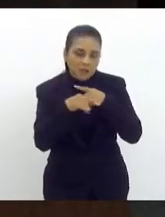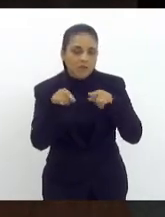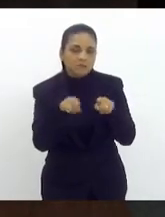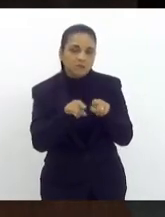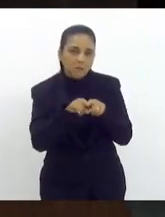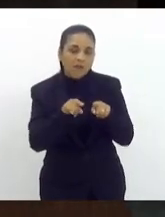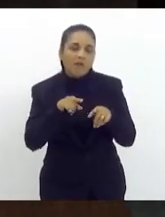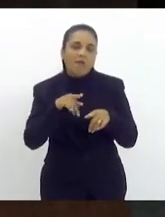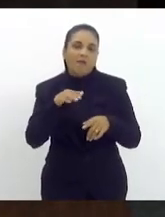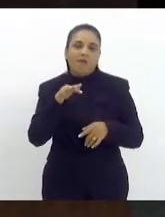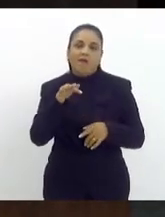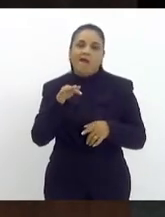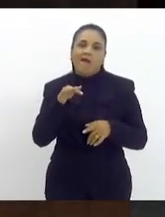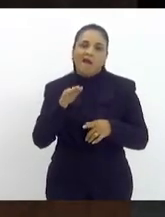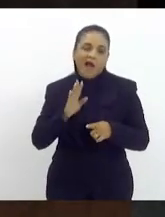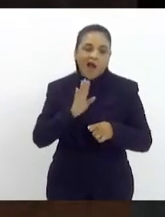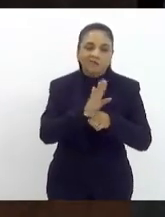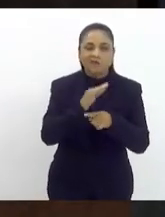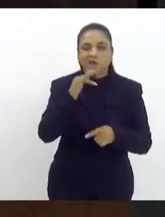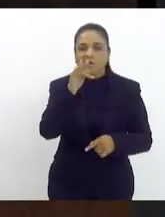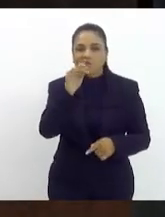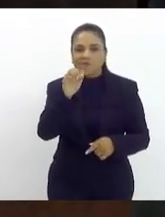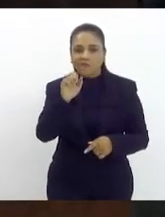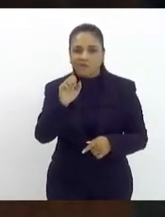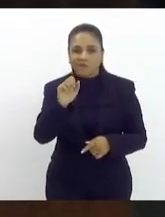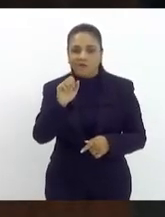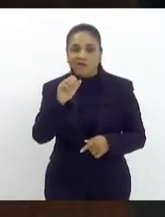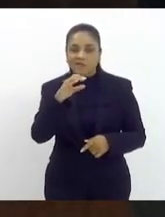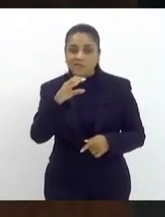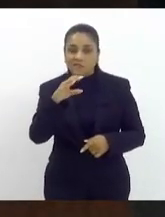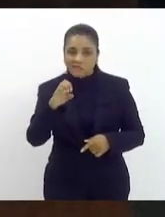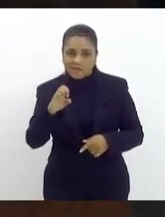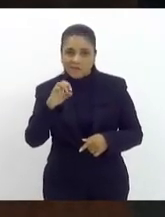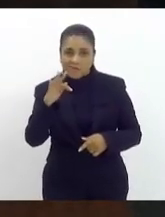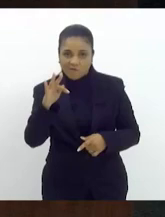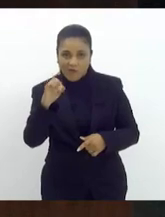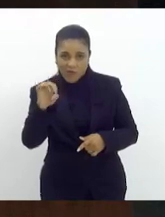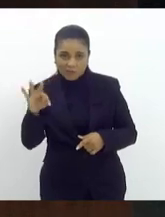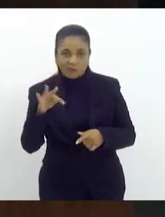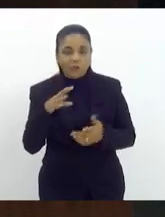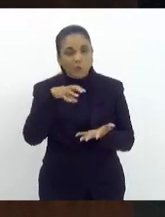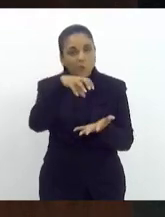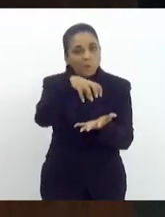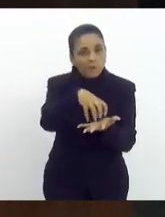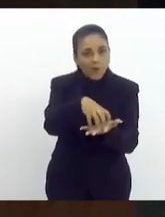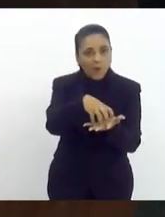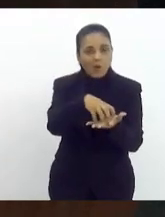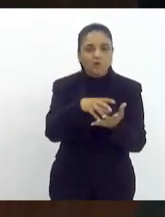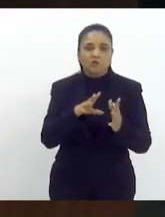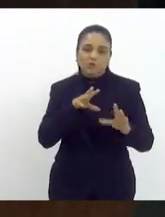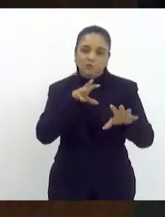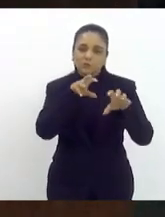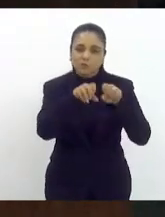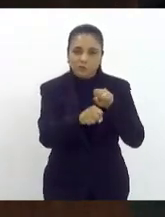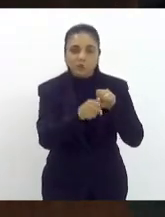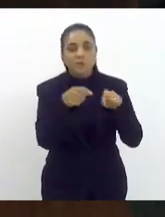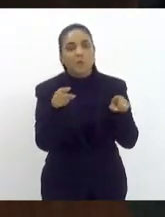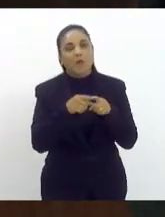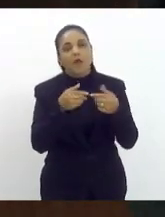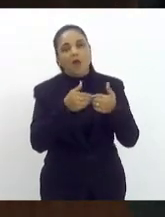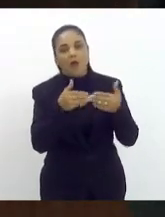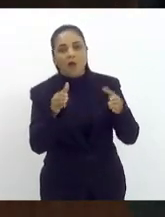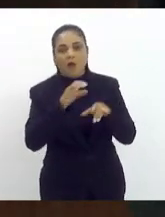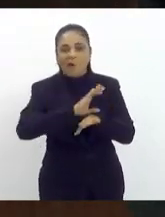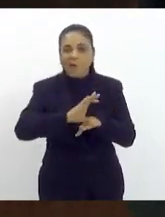polo estratégico regional de qualificação, inclusive com a abertura de cursos de mestrado. Então,